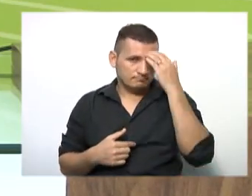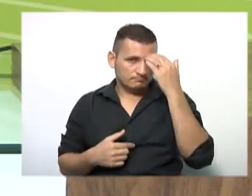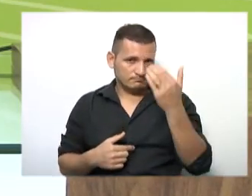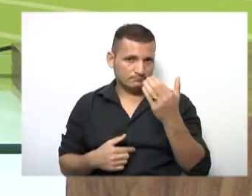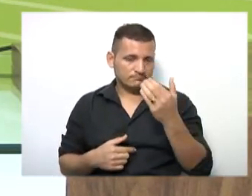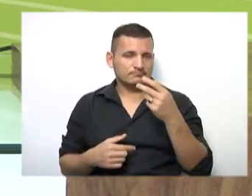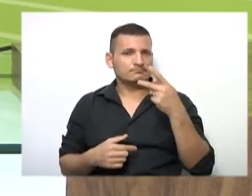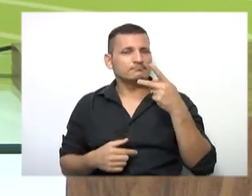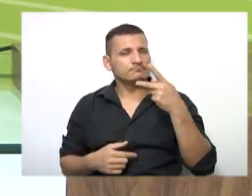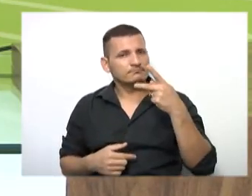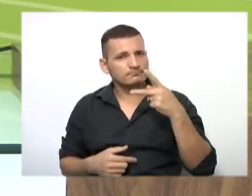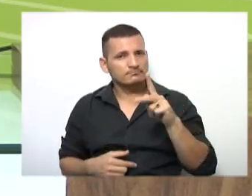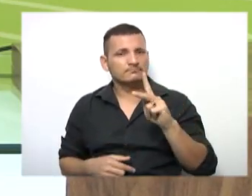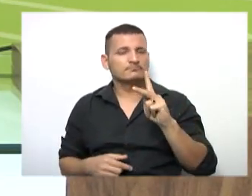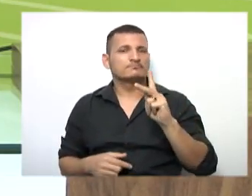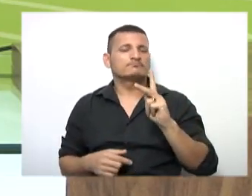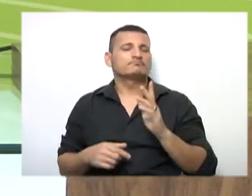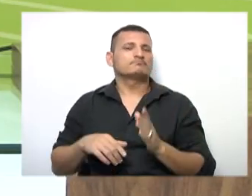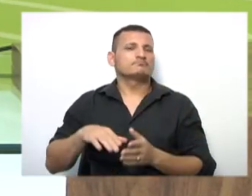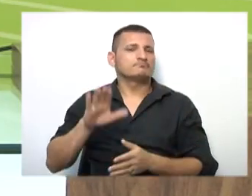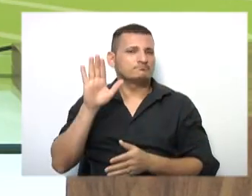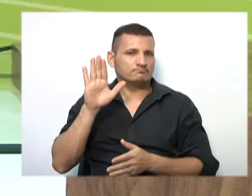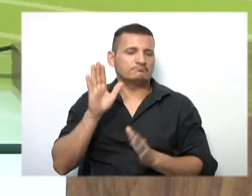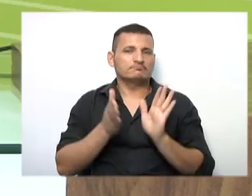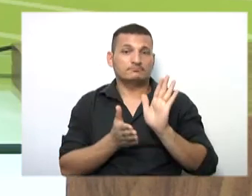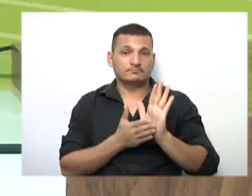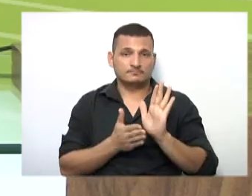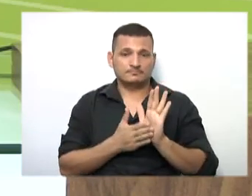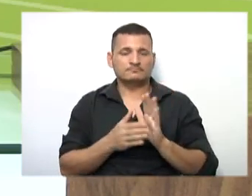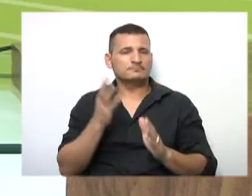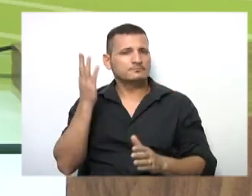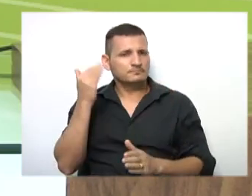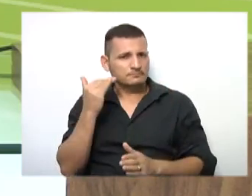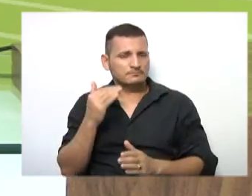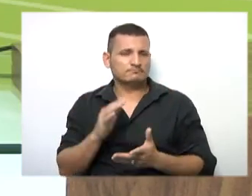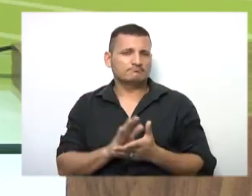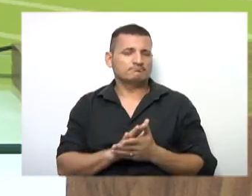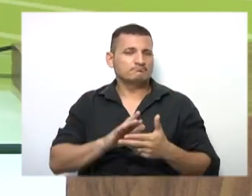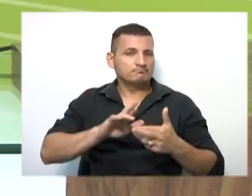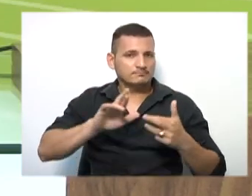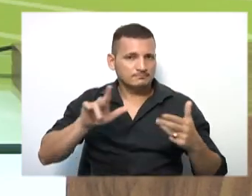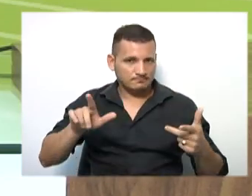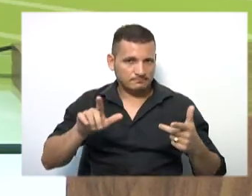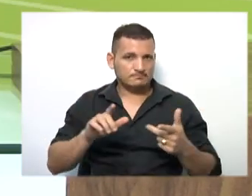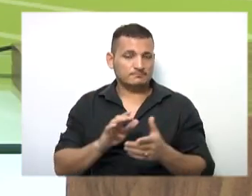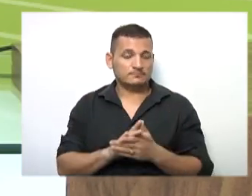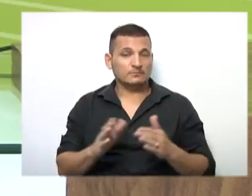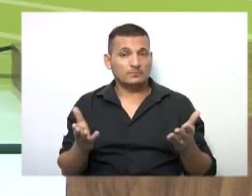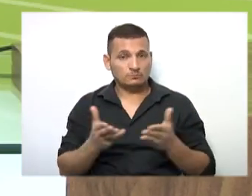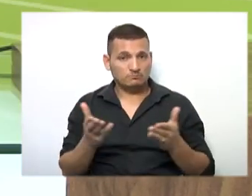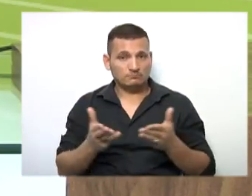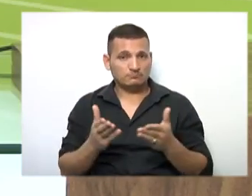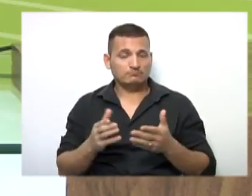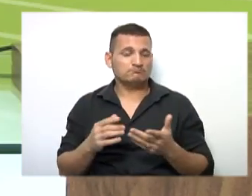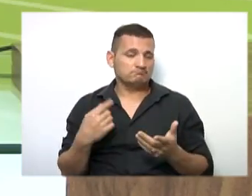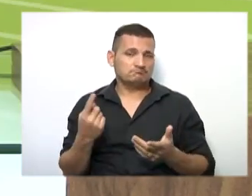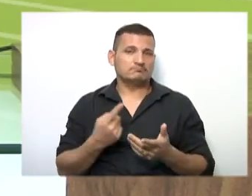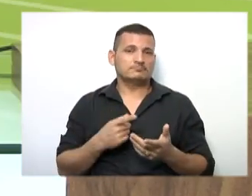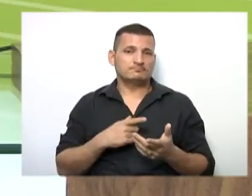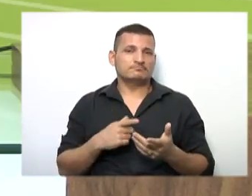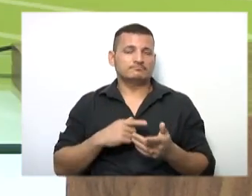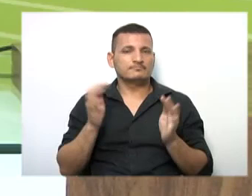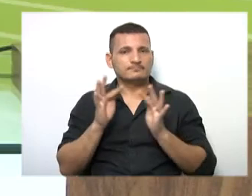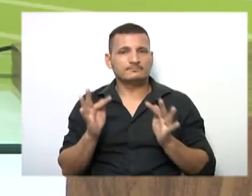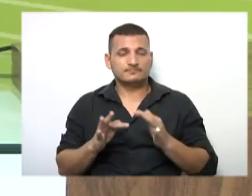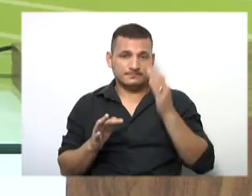seu comprometimento com a nossa proposta. A gente sabe que foi uma coisa bem diferente e hoje a gente está aqui bem feliz de